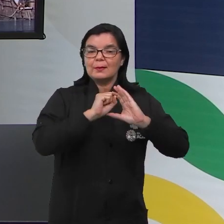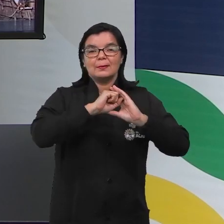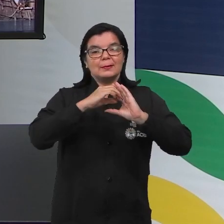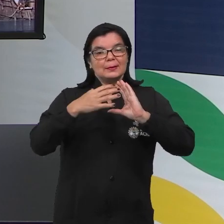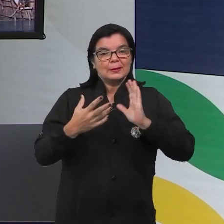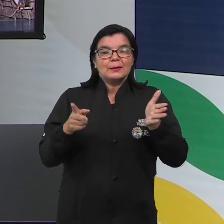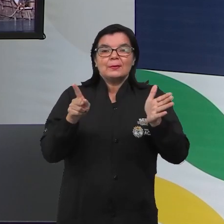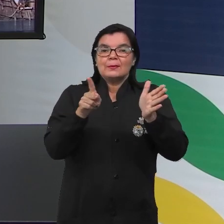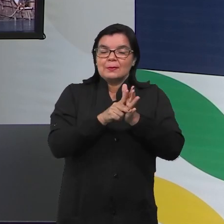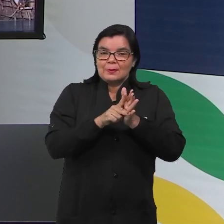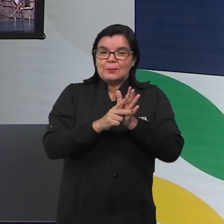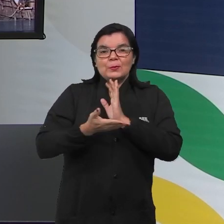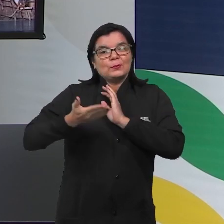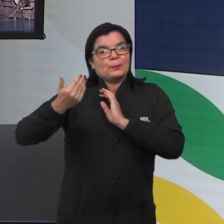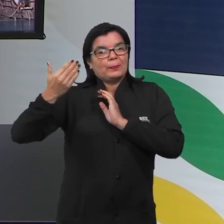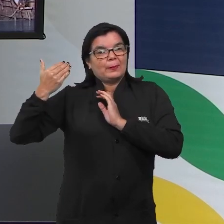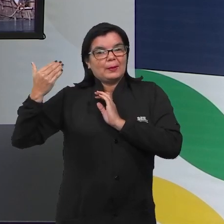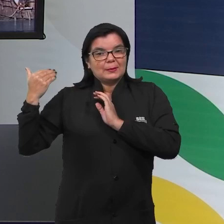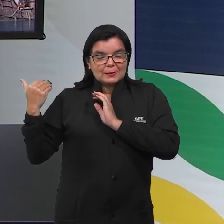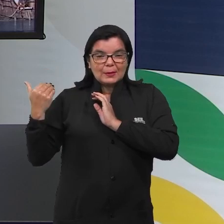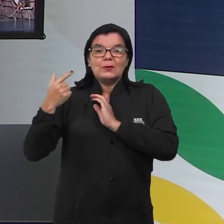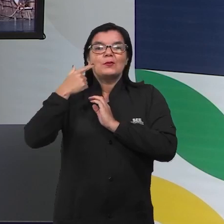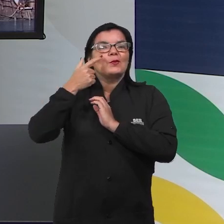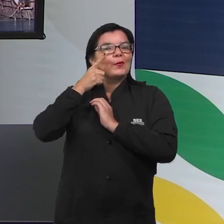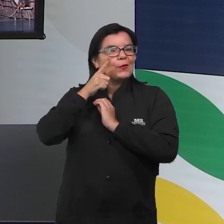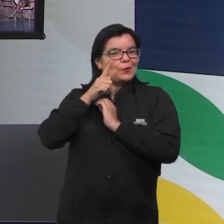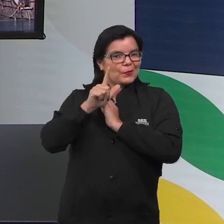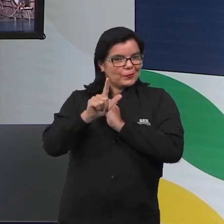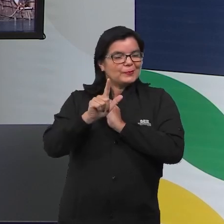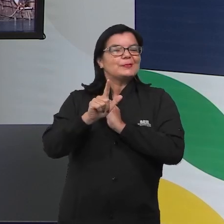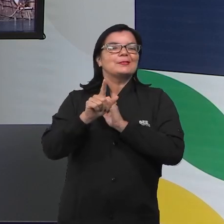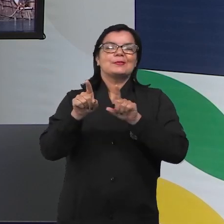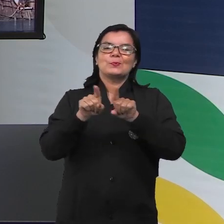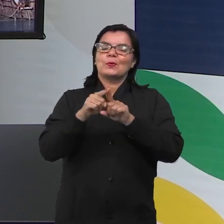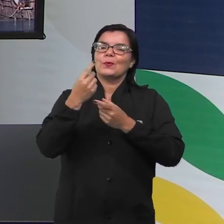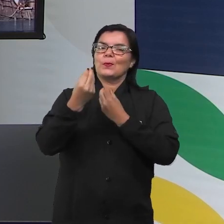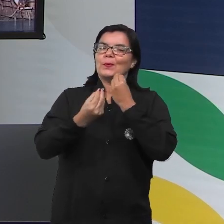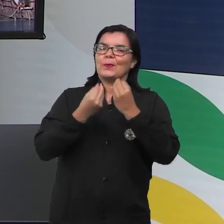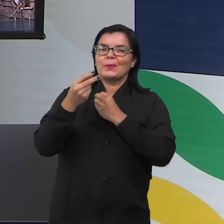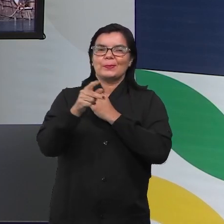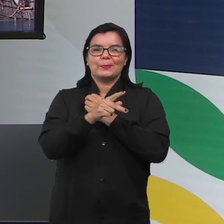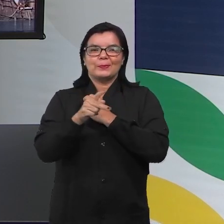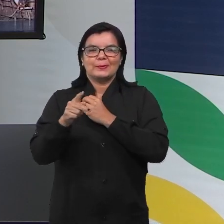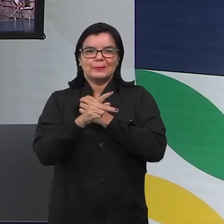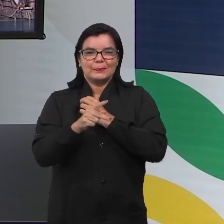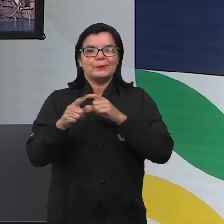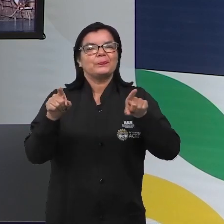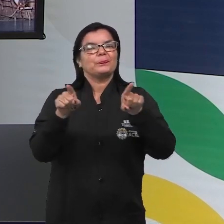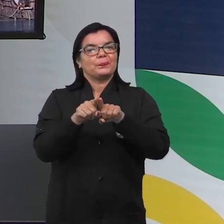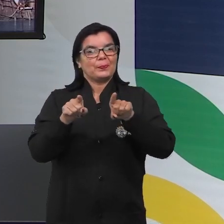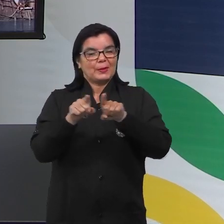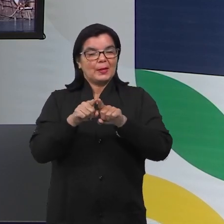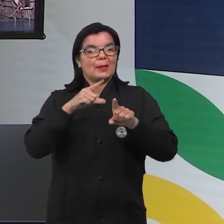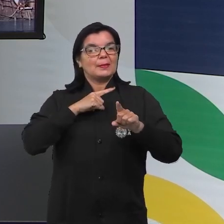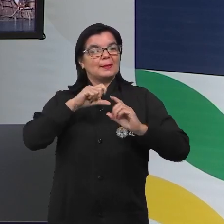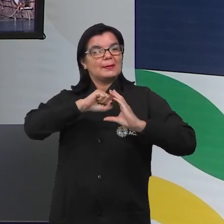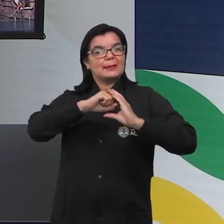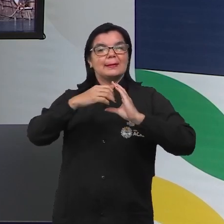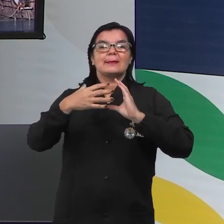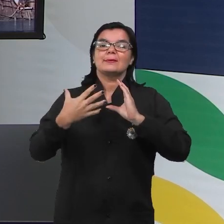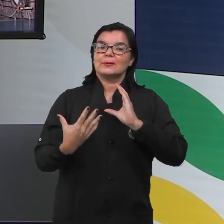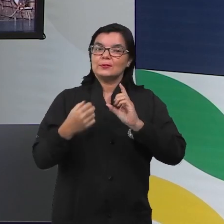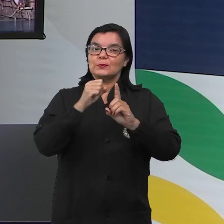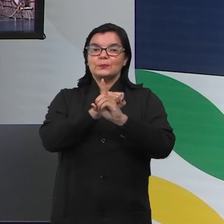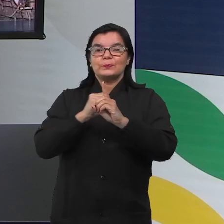características específicas da sua época. E eu consigo ir além. Como assim, professora? Também tem